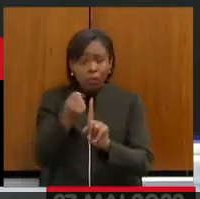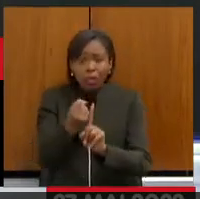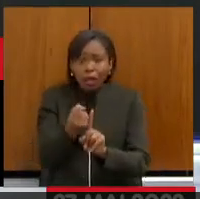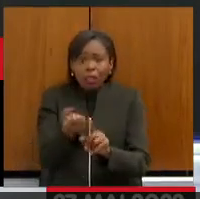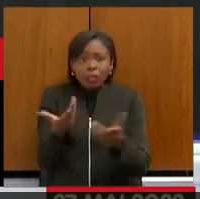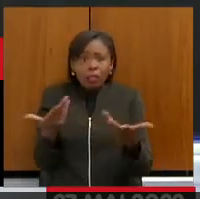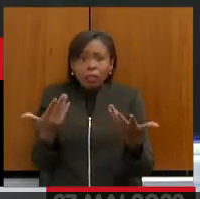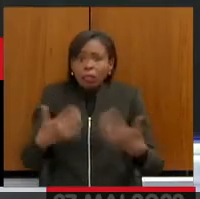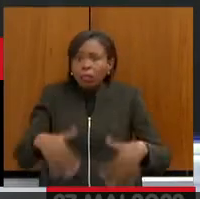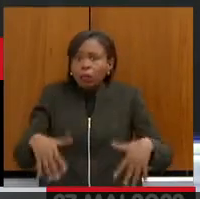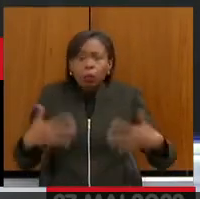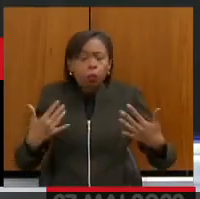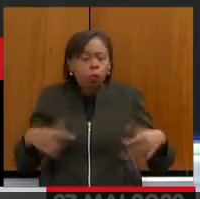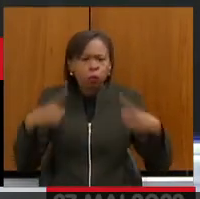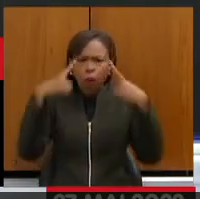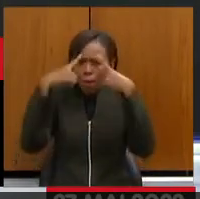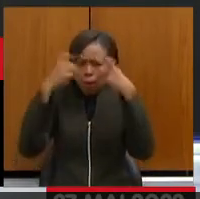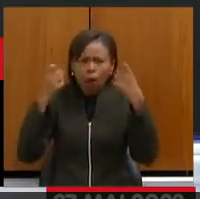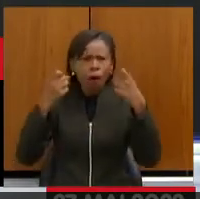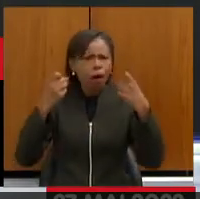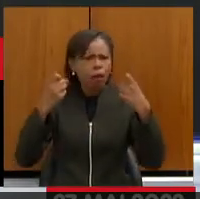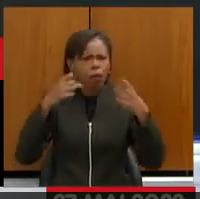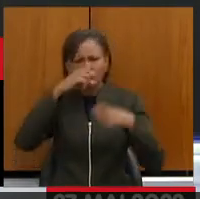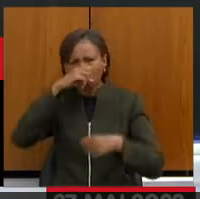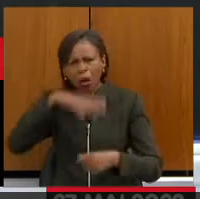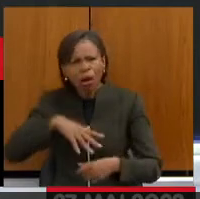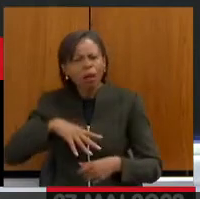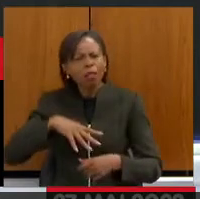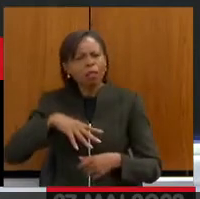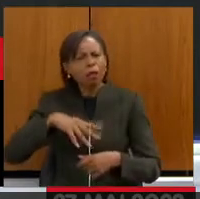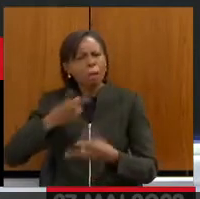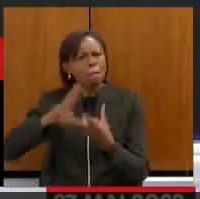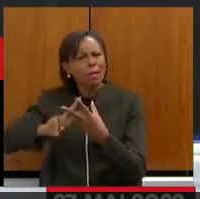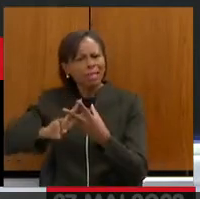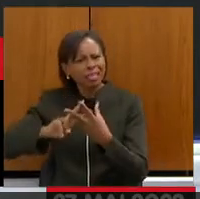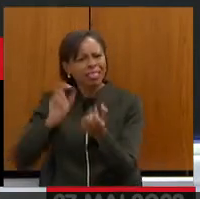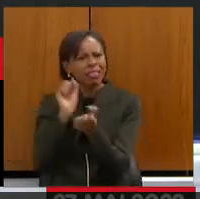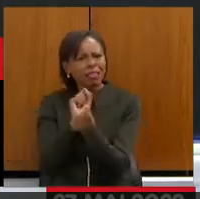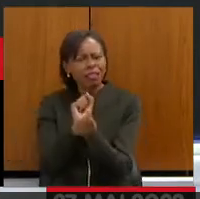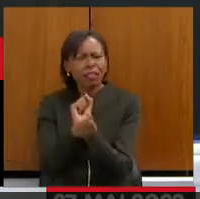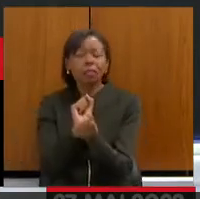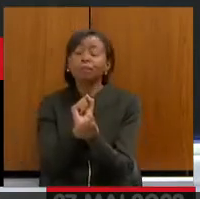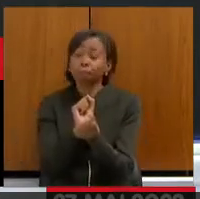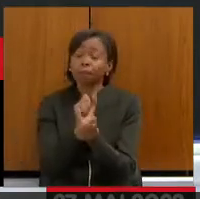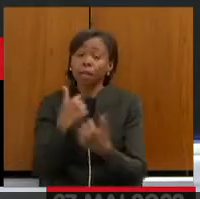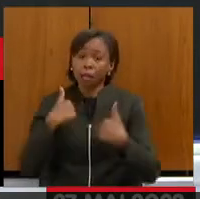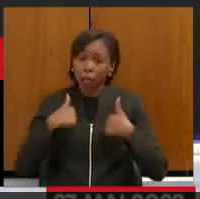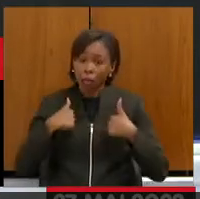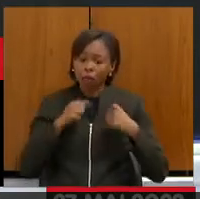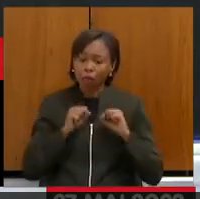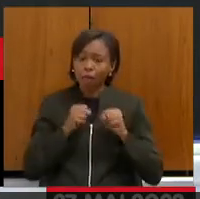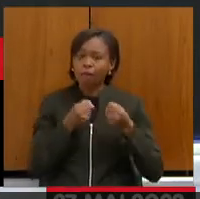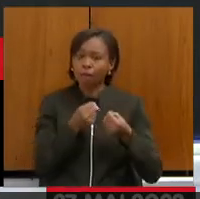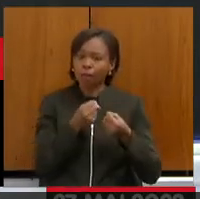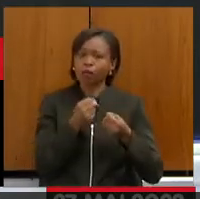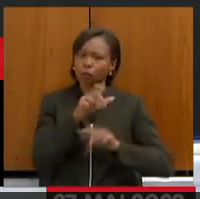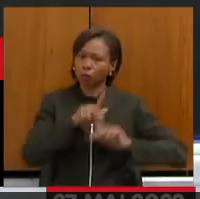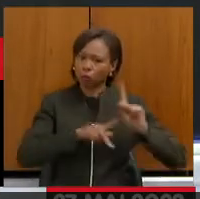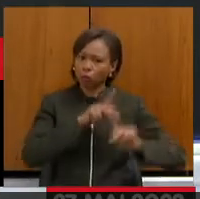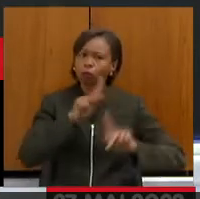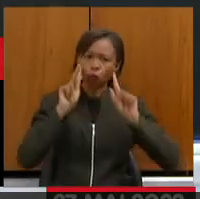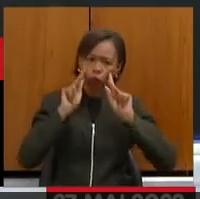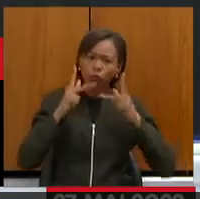mais faminta mas violenta mais órfão presa num camburão como o parlamentar que defende a humanidade e o